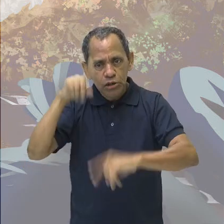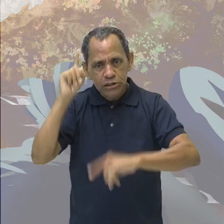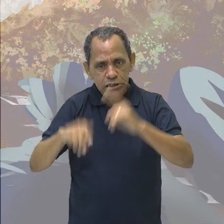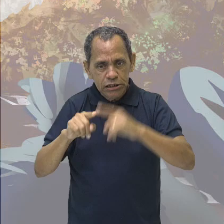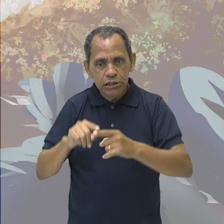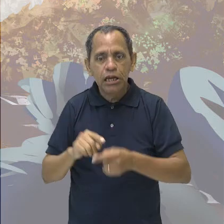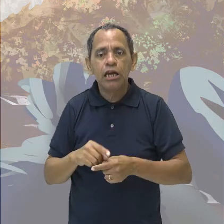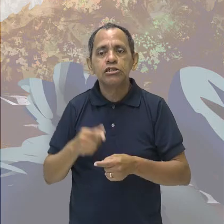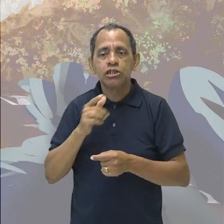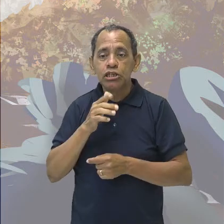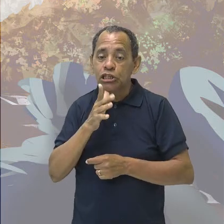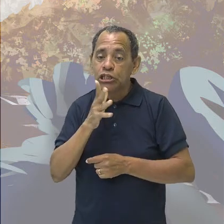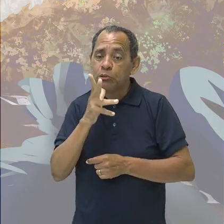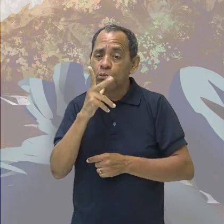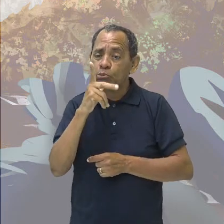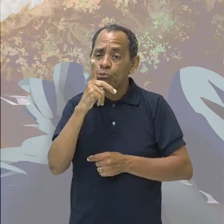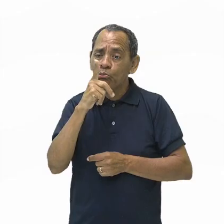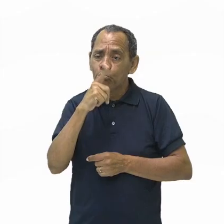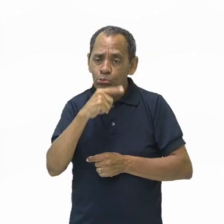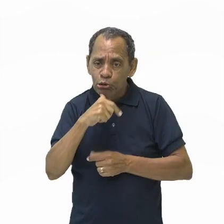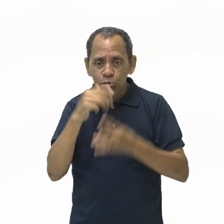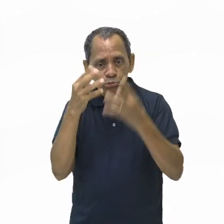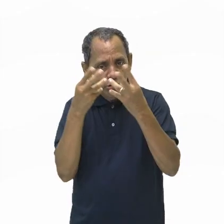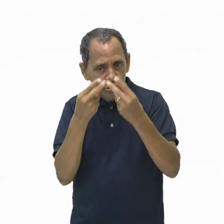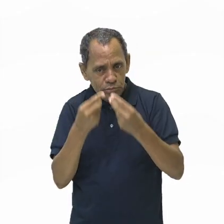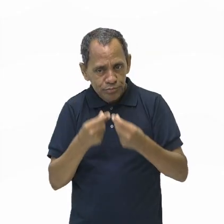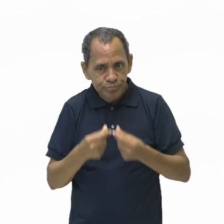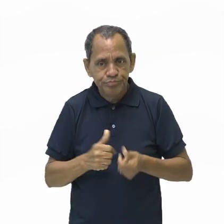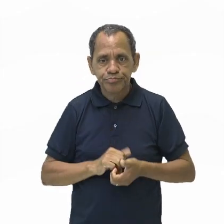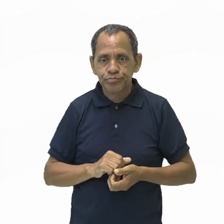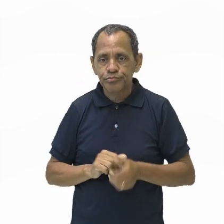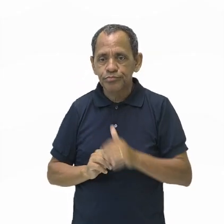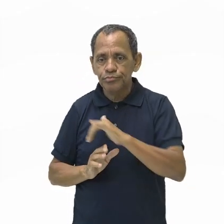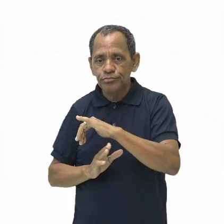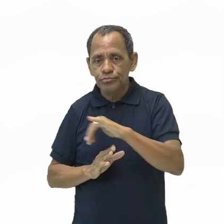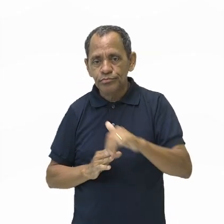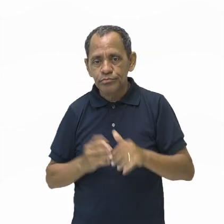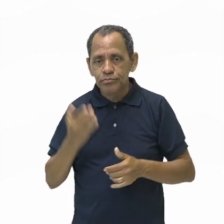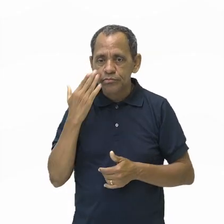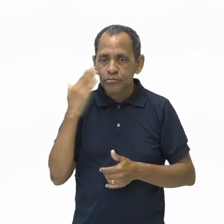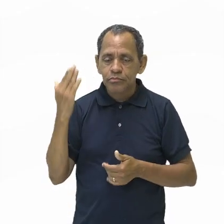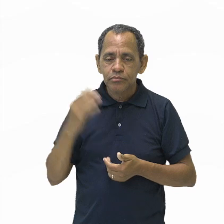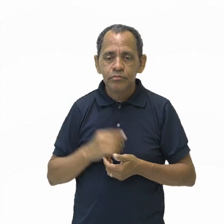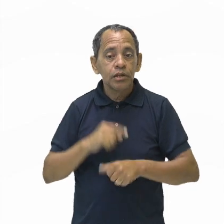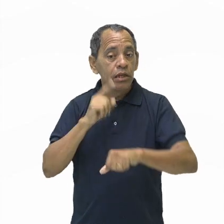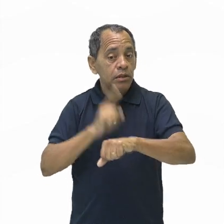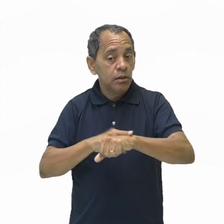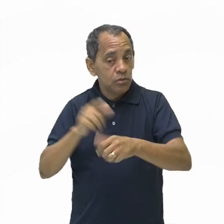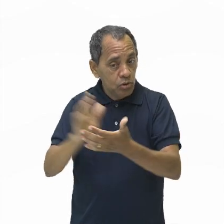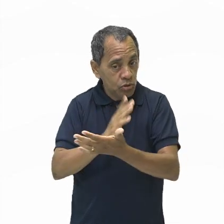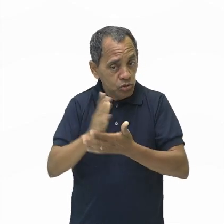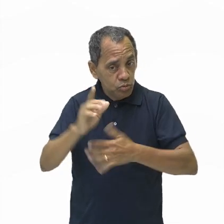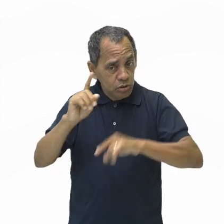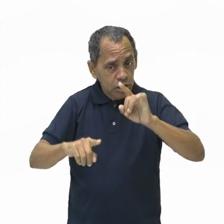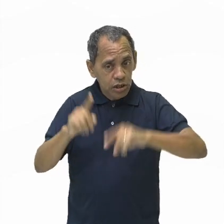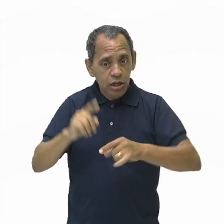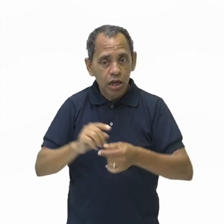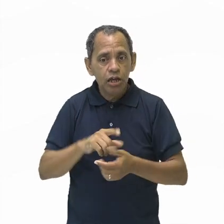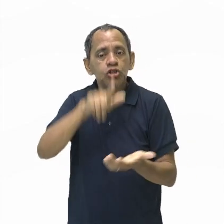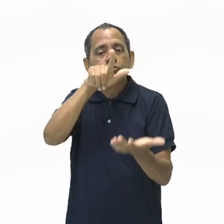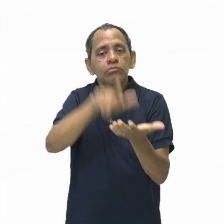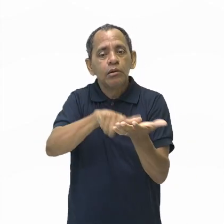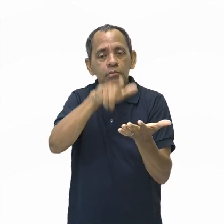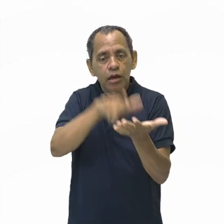né? Mas vamos dar continuidade. O tempo de decomposição de alguns materiais, como o